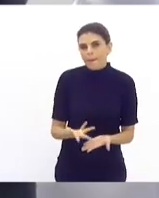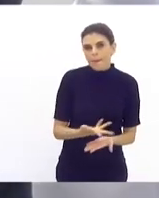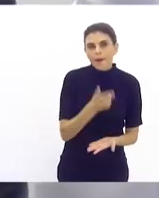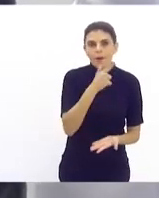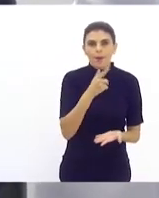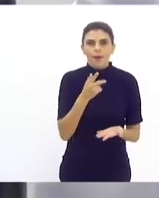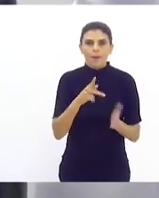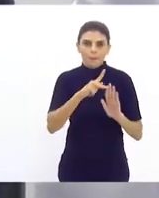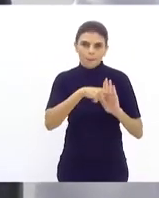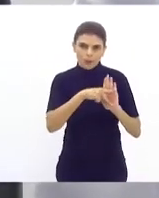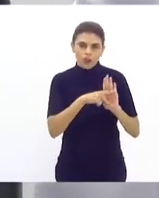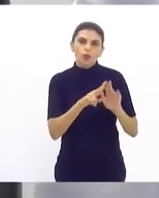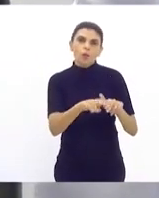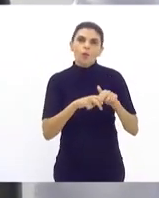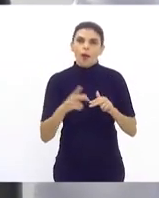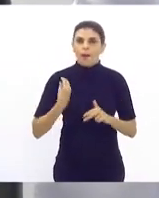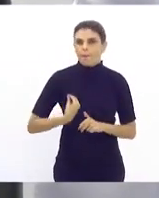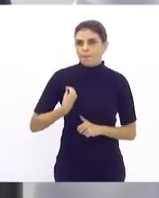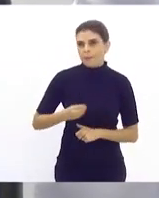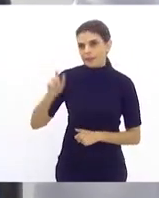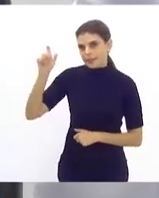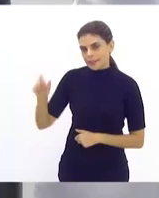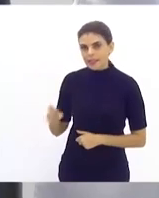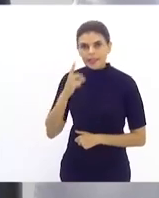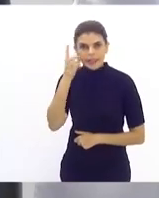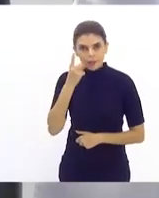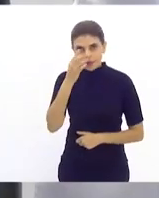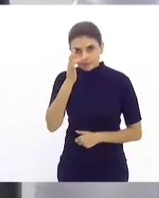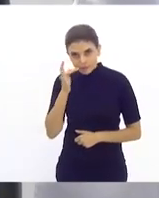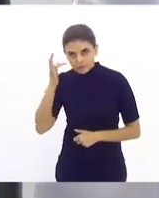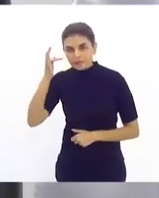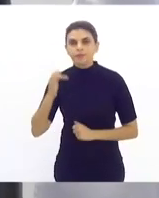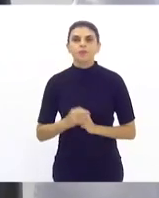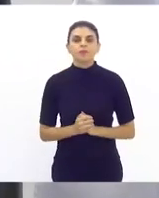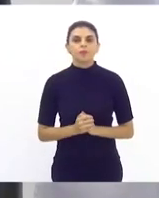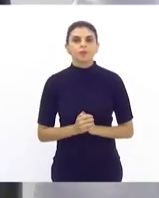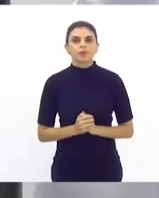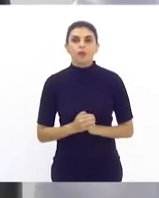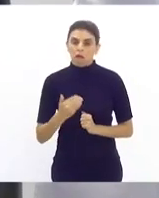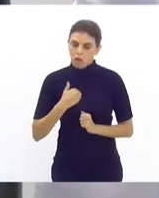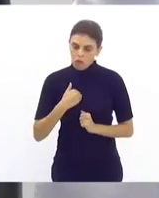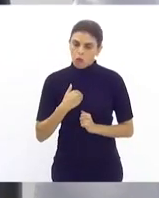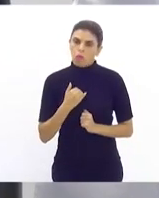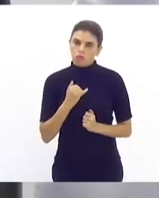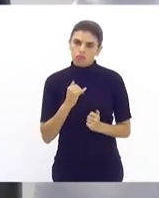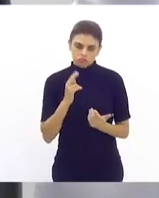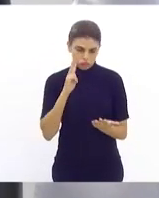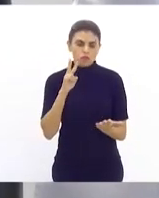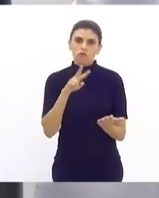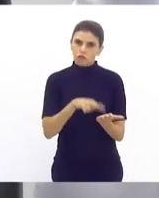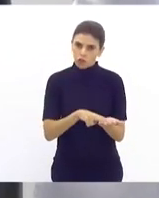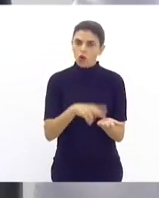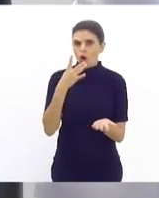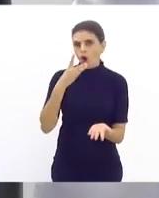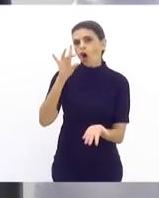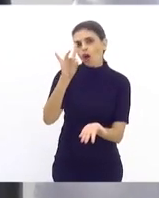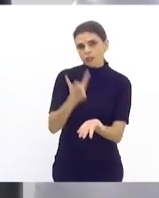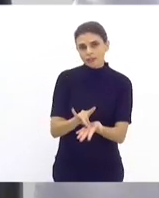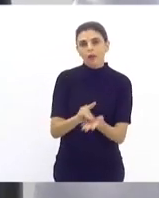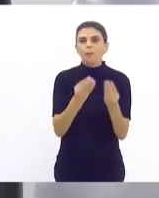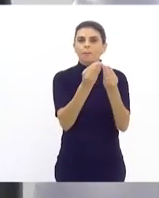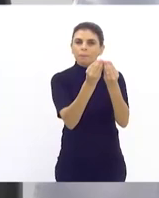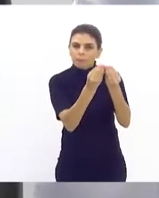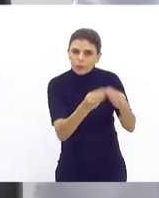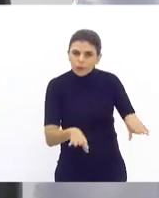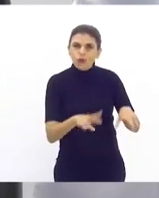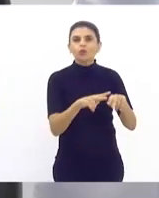apreciarmos esse projeto em razão da presença do autor, deputado Flávio Serafim. O meu parecer seria originalmente pela